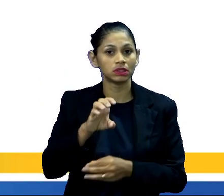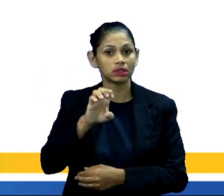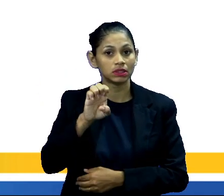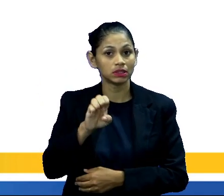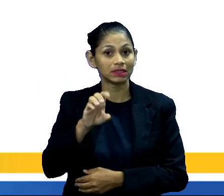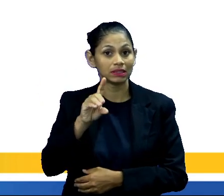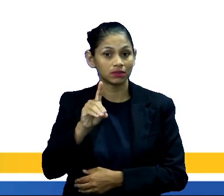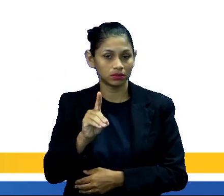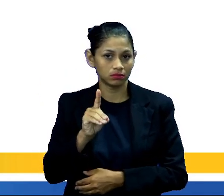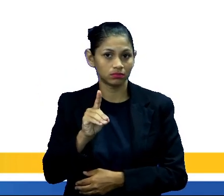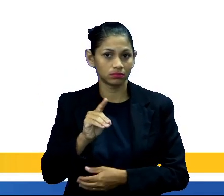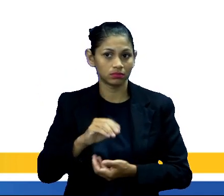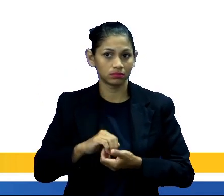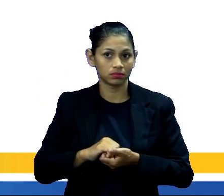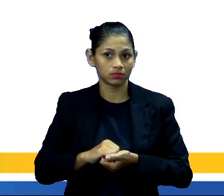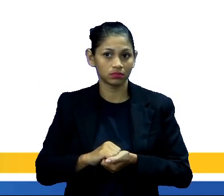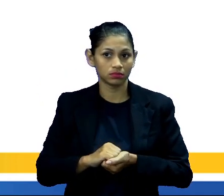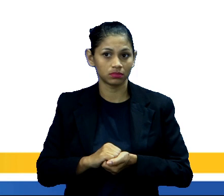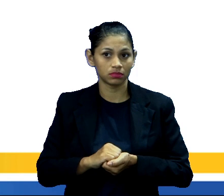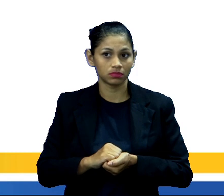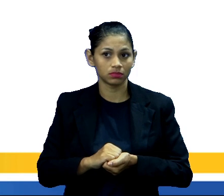vezes ontem.